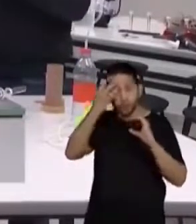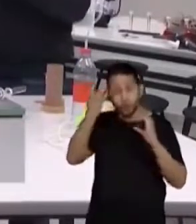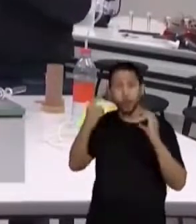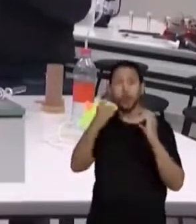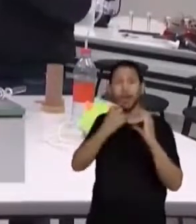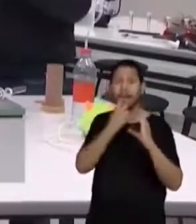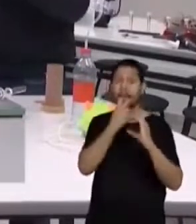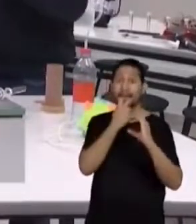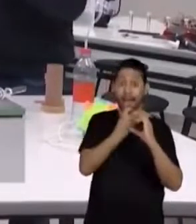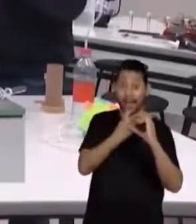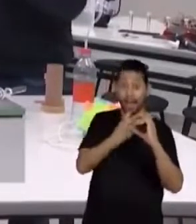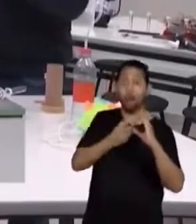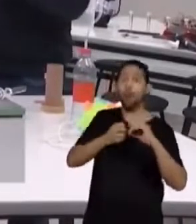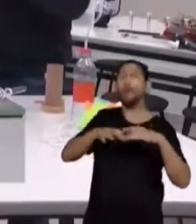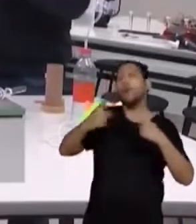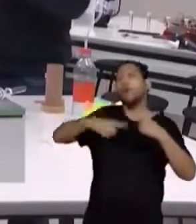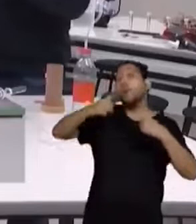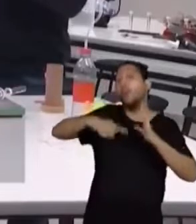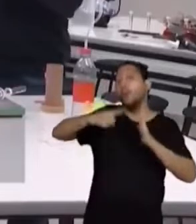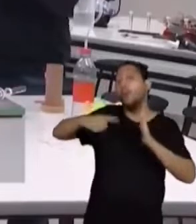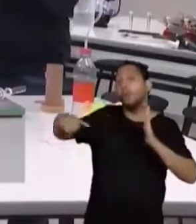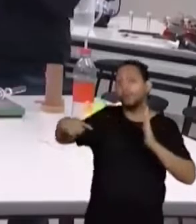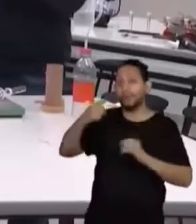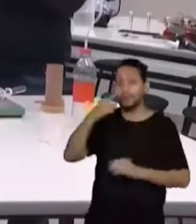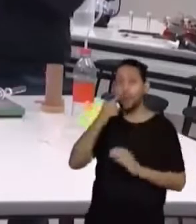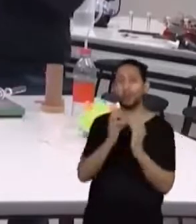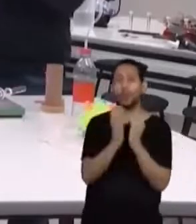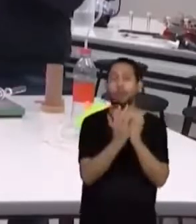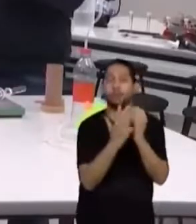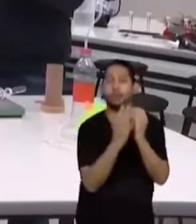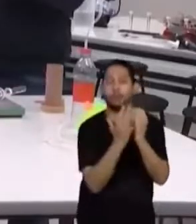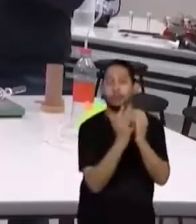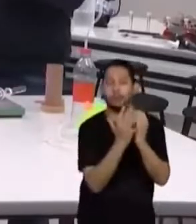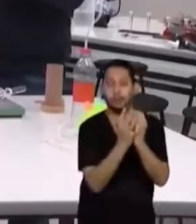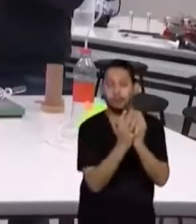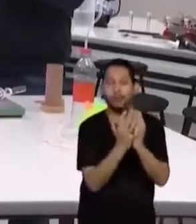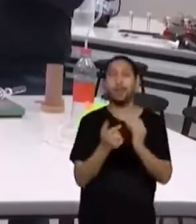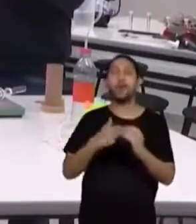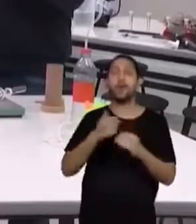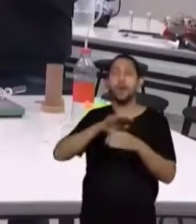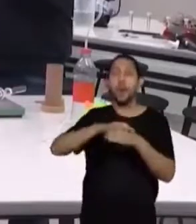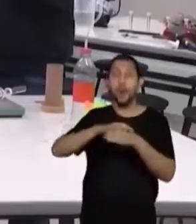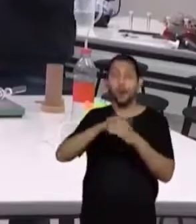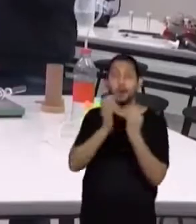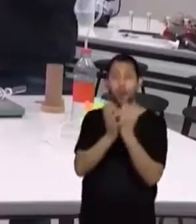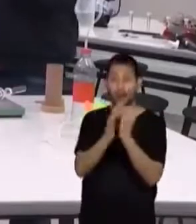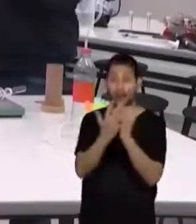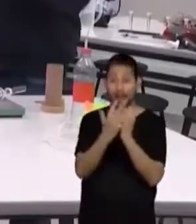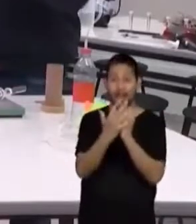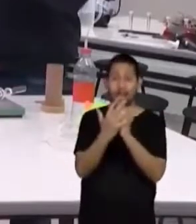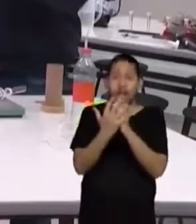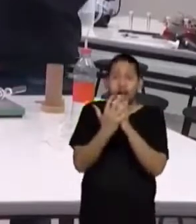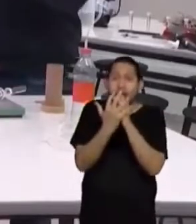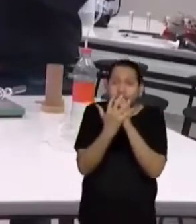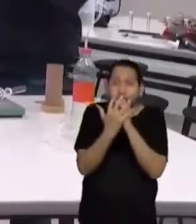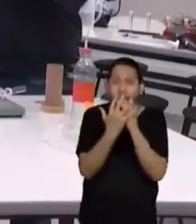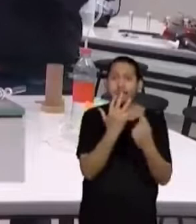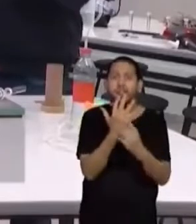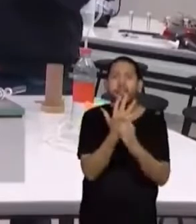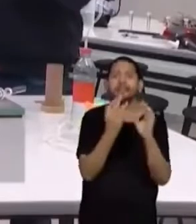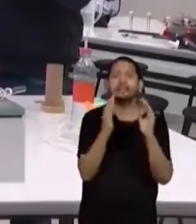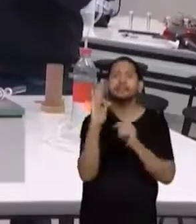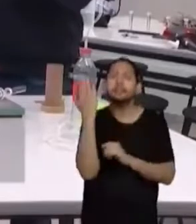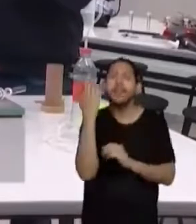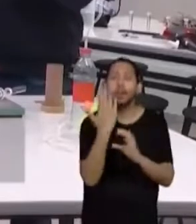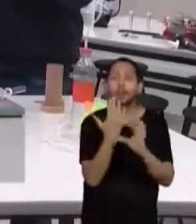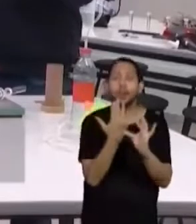pessoa. Então, basicamente, aqui eu tenho uma membrana. Quando eu gritar aqui na membrana, ela vai vibrar esse espelho e aqui eu